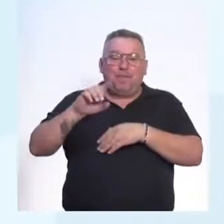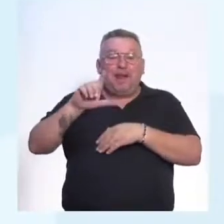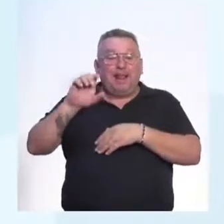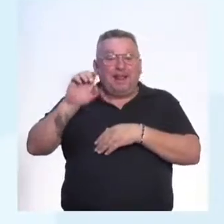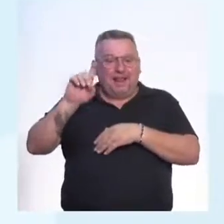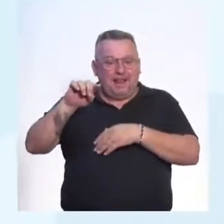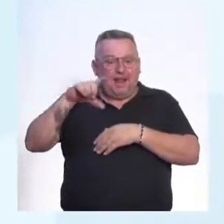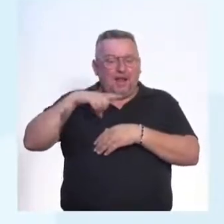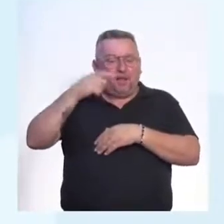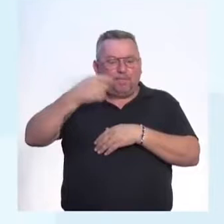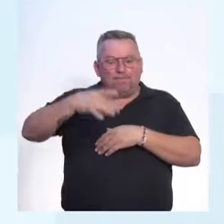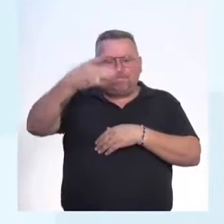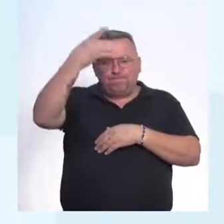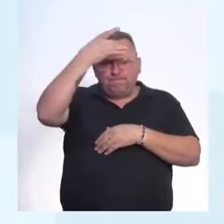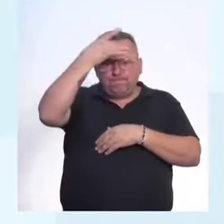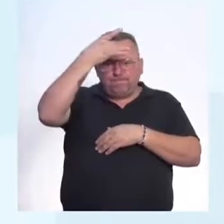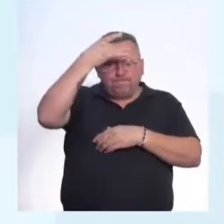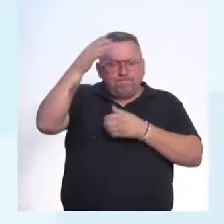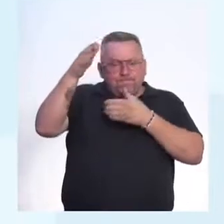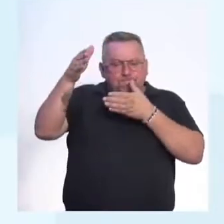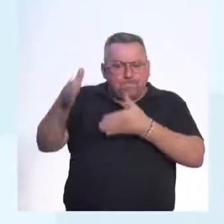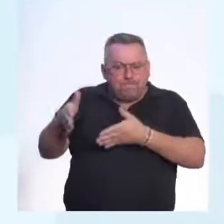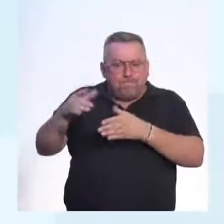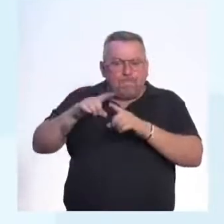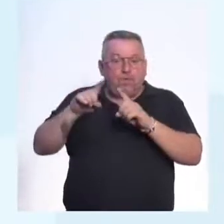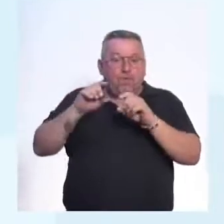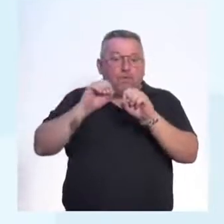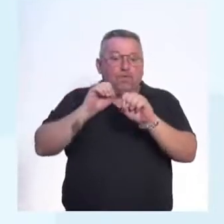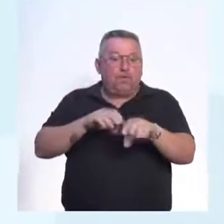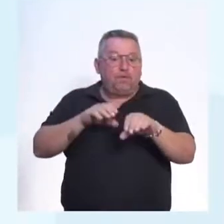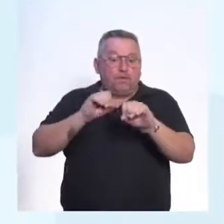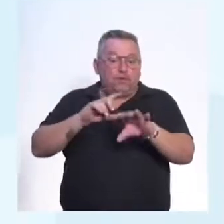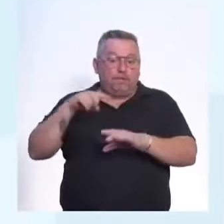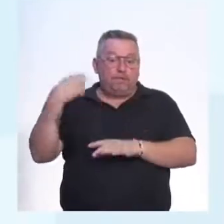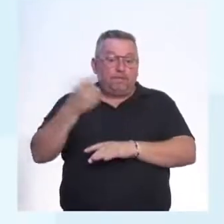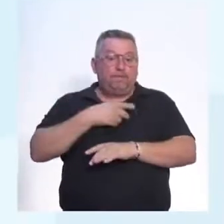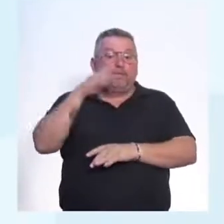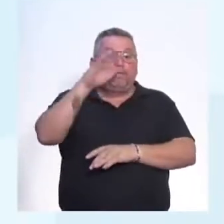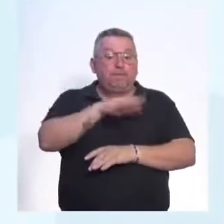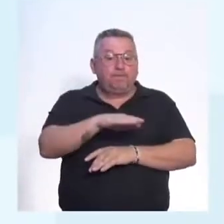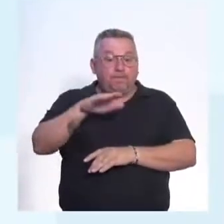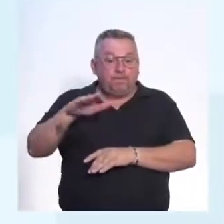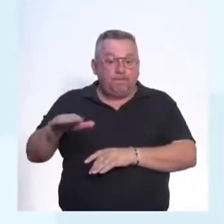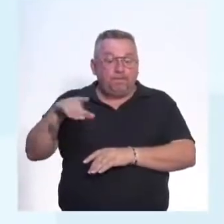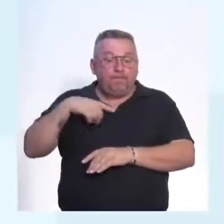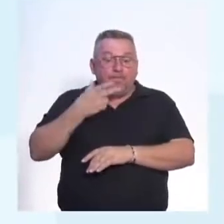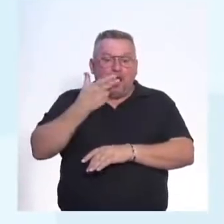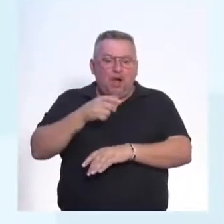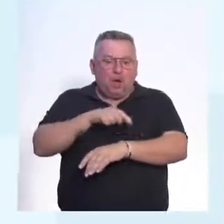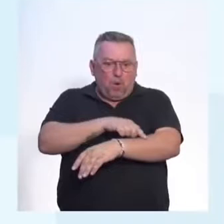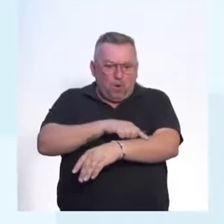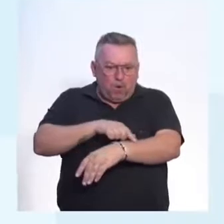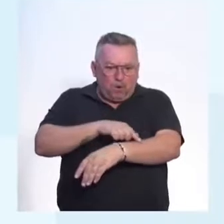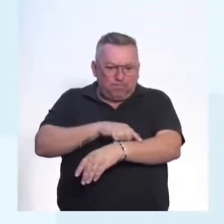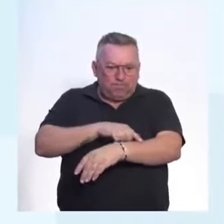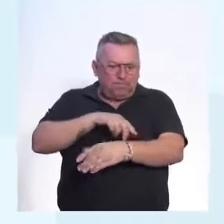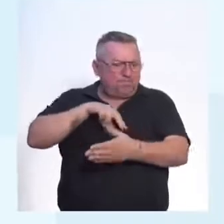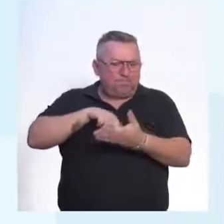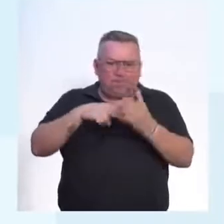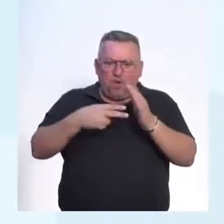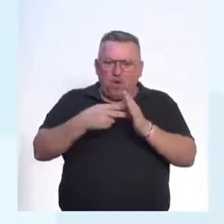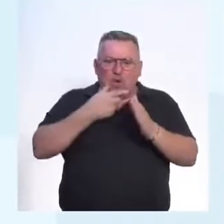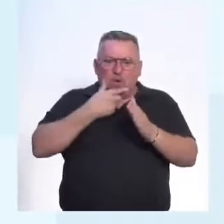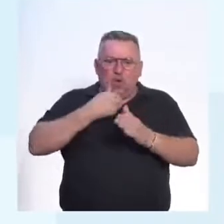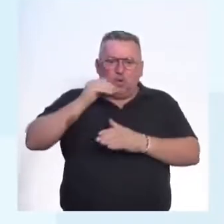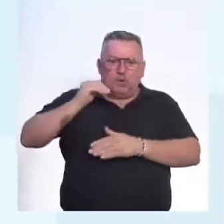ter consciência e retidão ao ensinarmos nossas crianças que a cor não faz o homem e